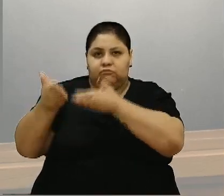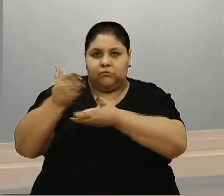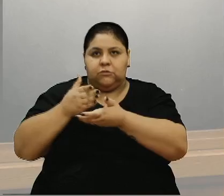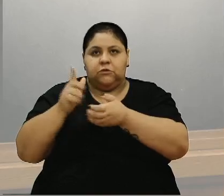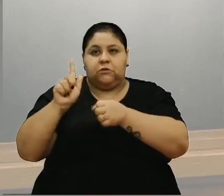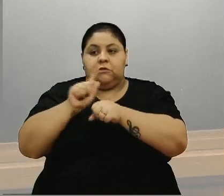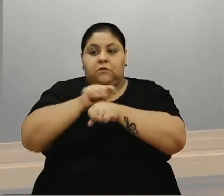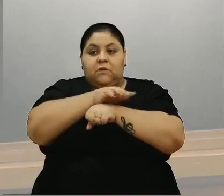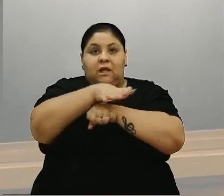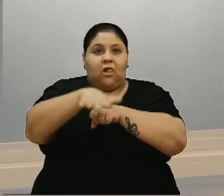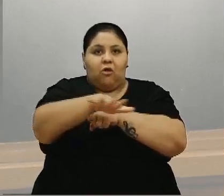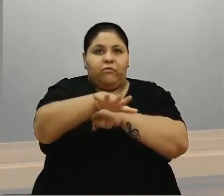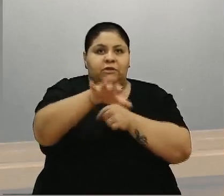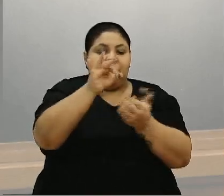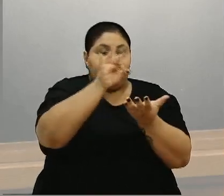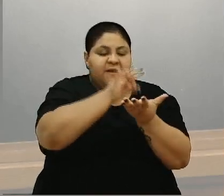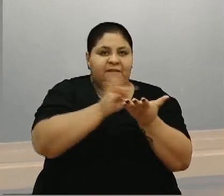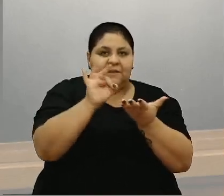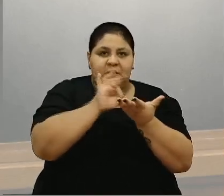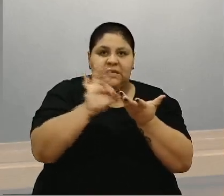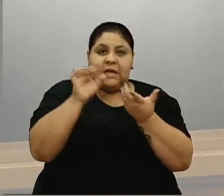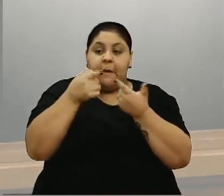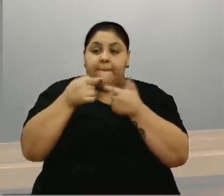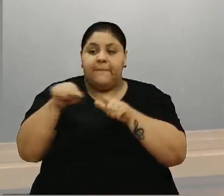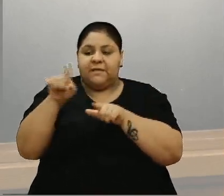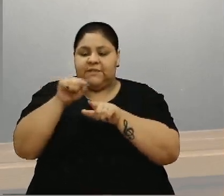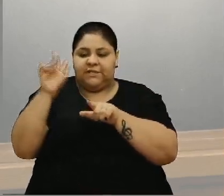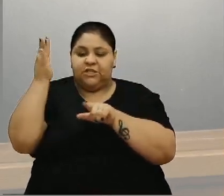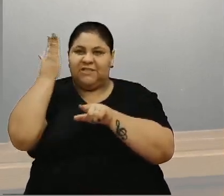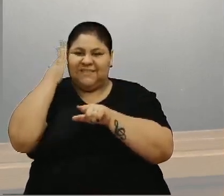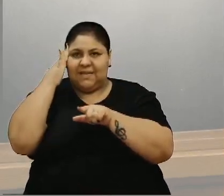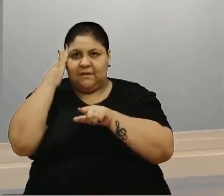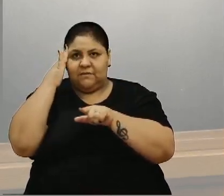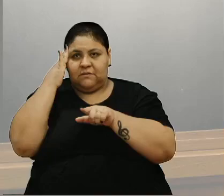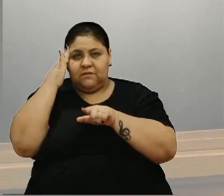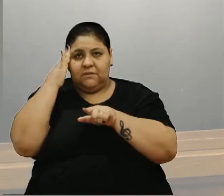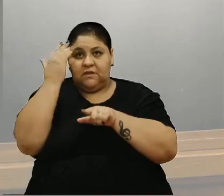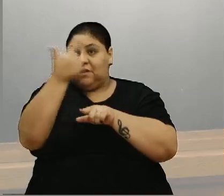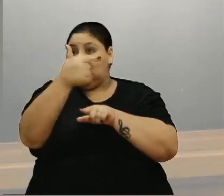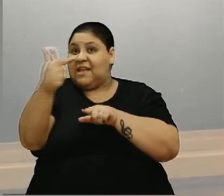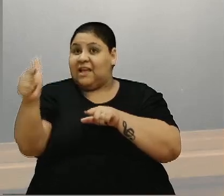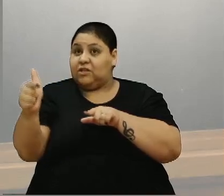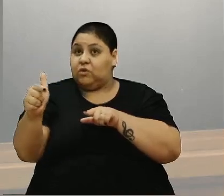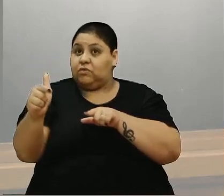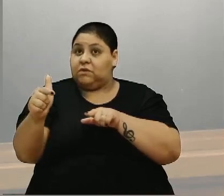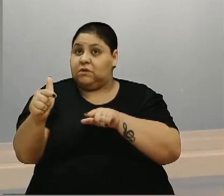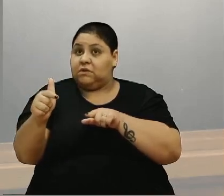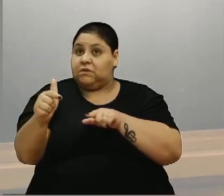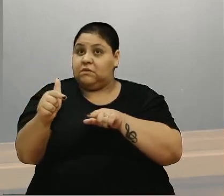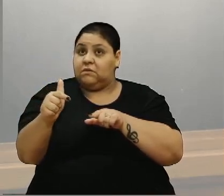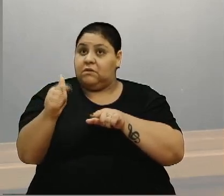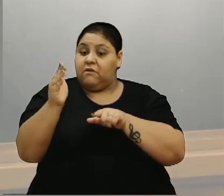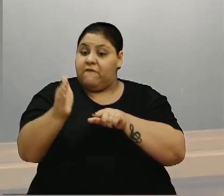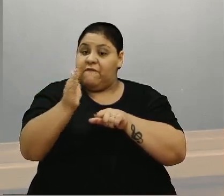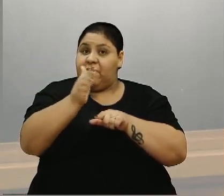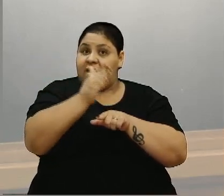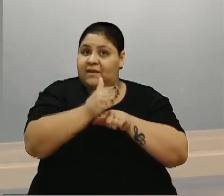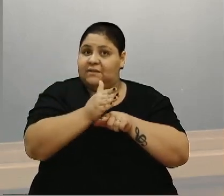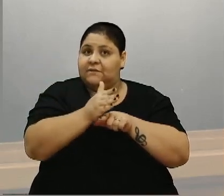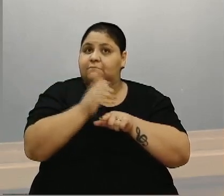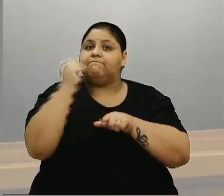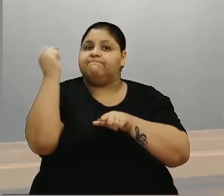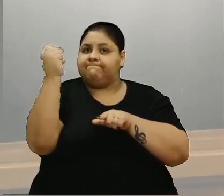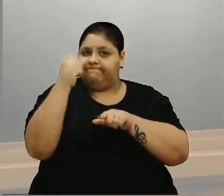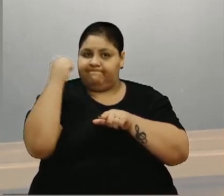para cadastrar. Só que a gente sabe que tem as outras fases e tem urgência, né? As pessoas